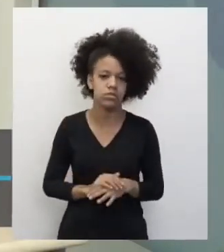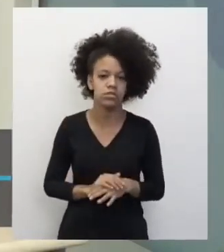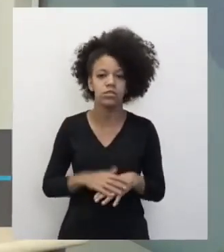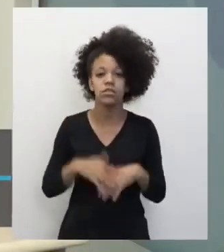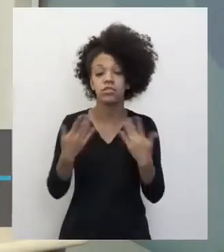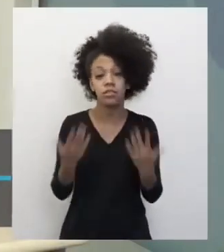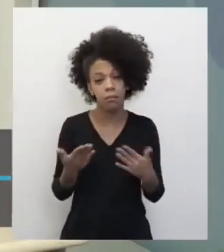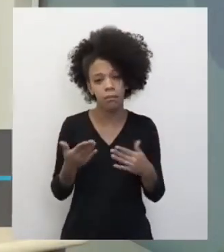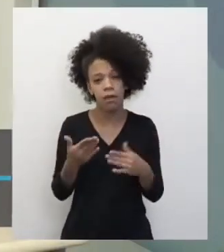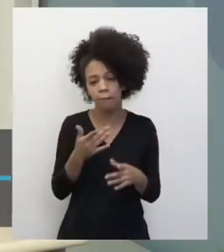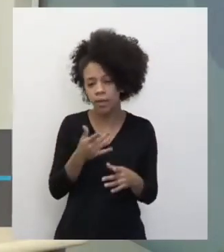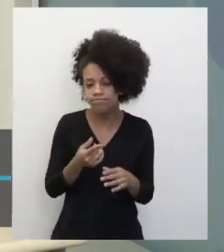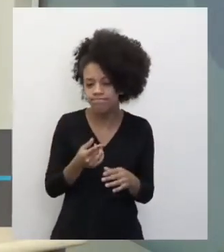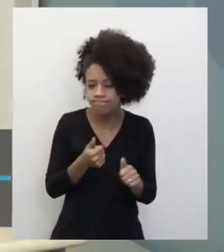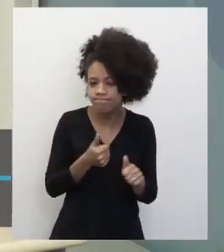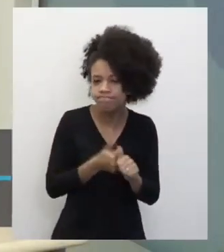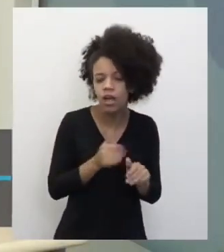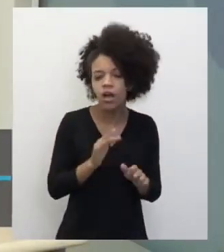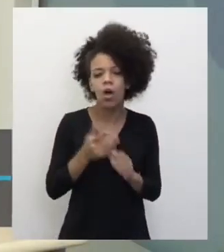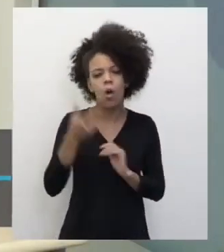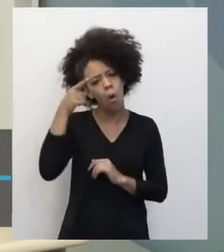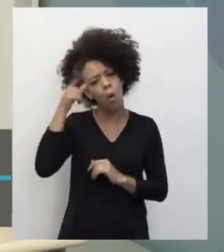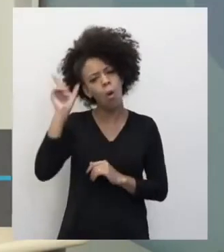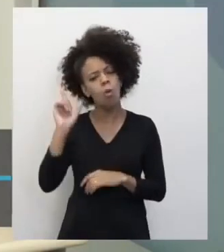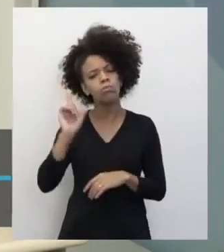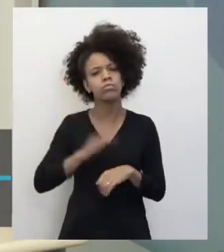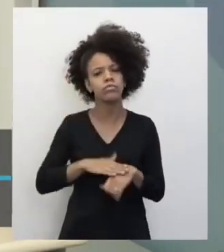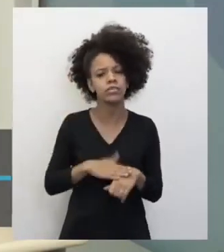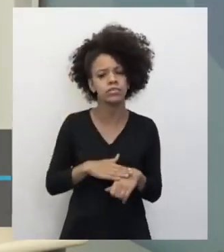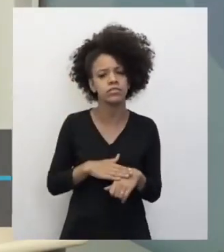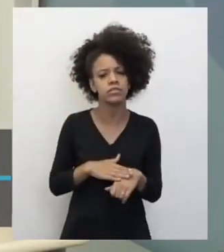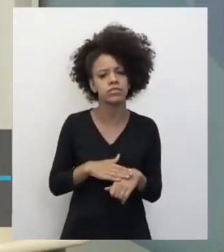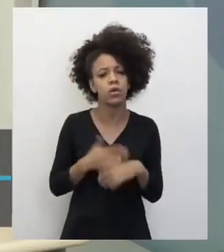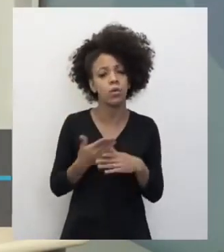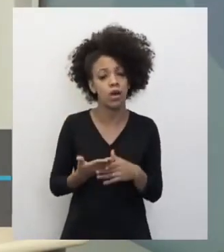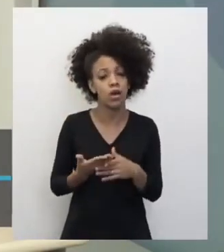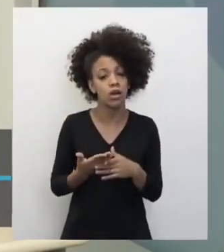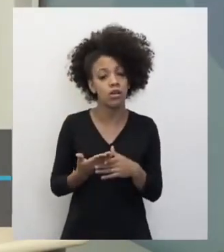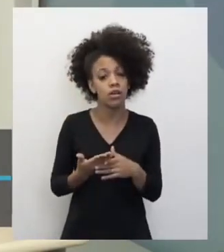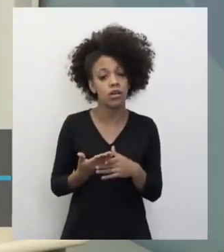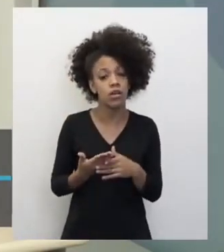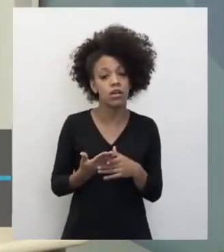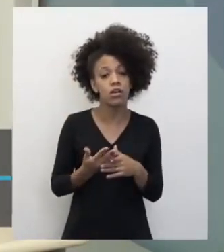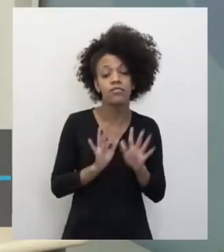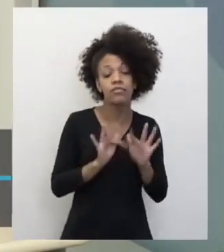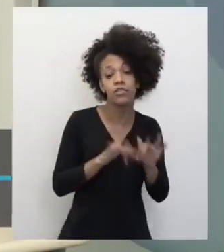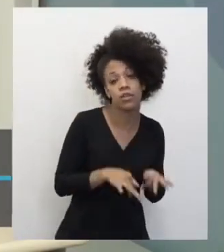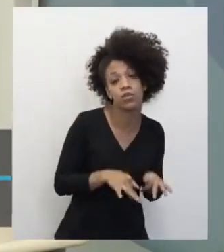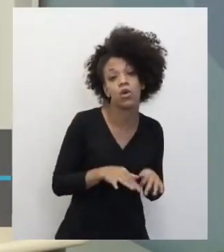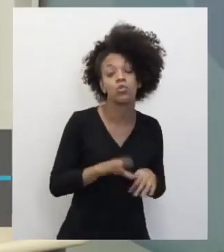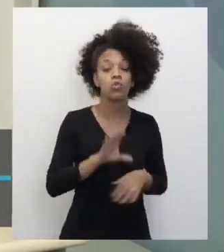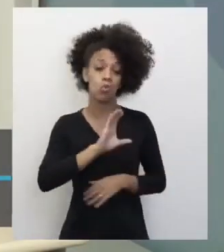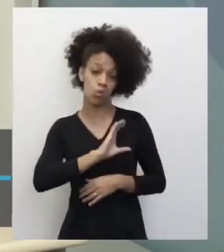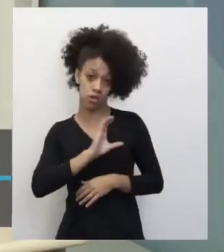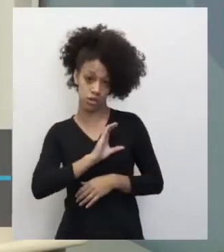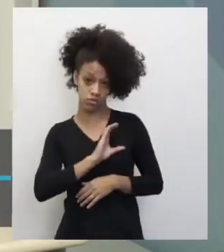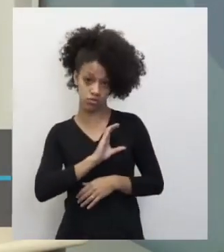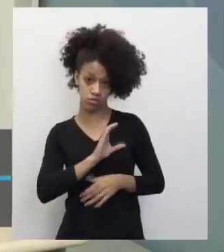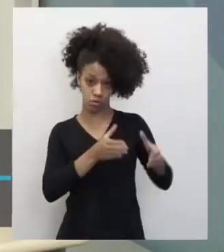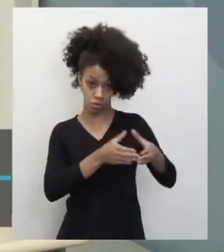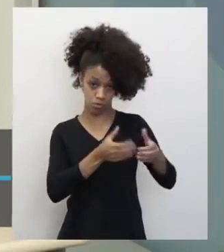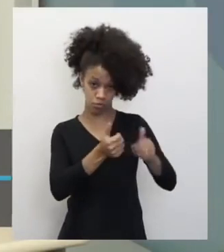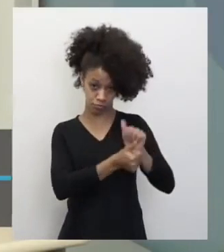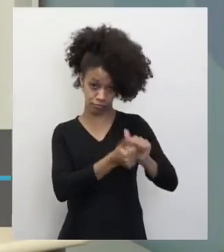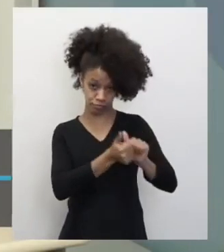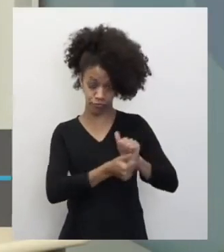está mais próxima. Ontem eu fui fazer a semifinal do Corinthians e Palmeiras feminino. E